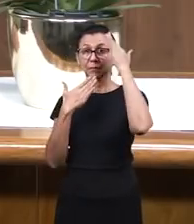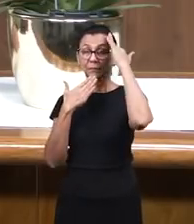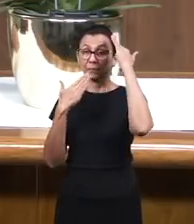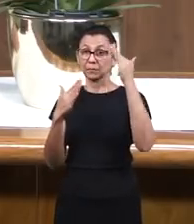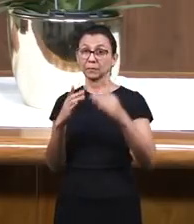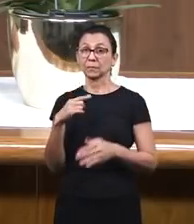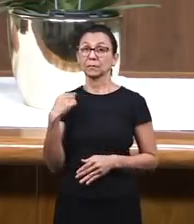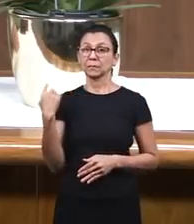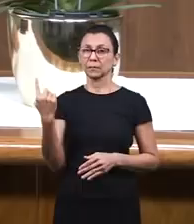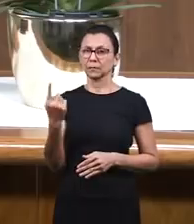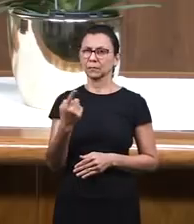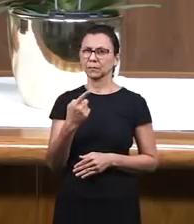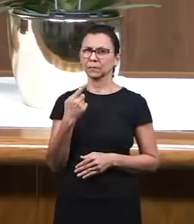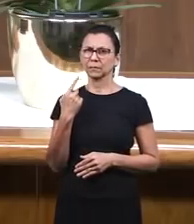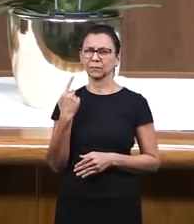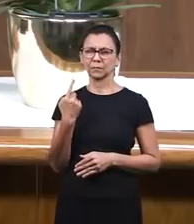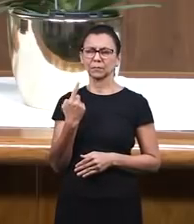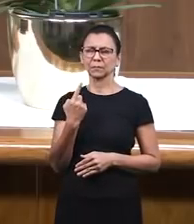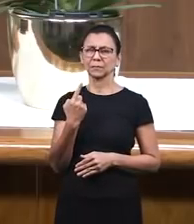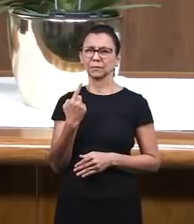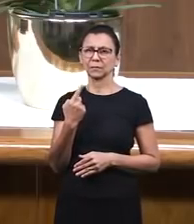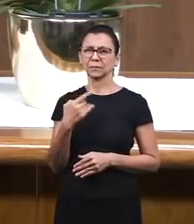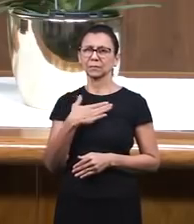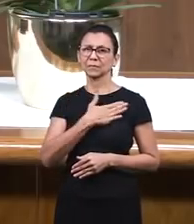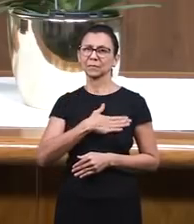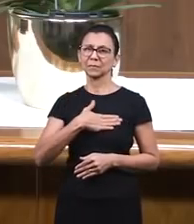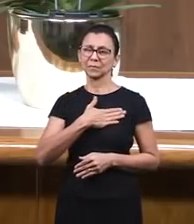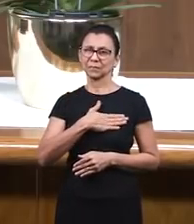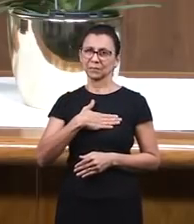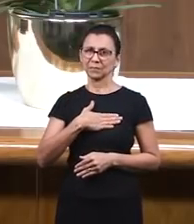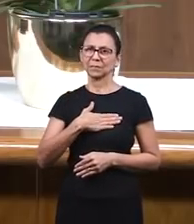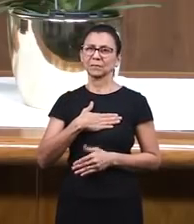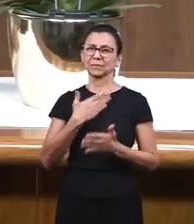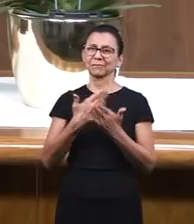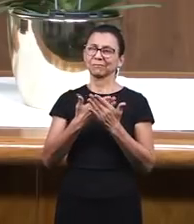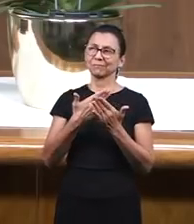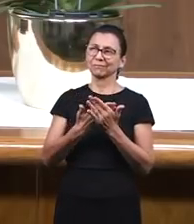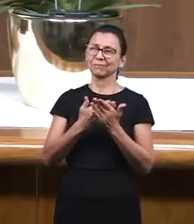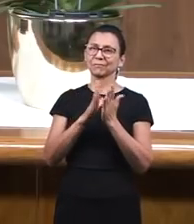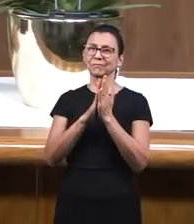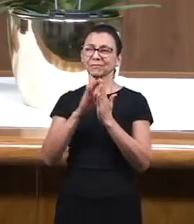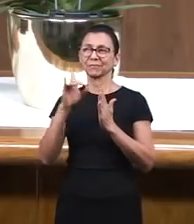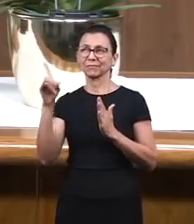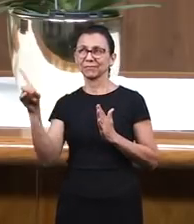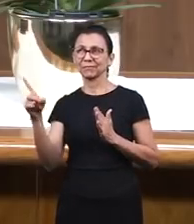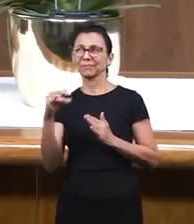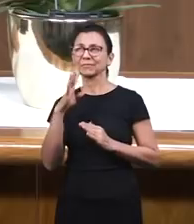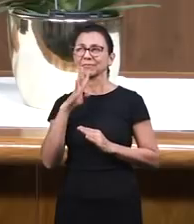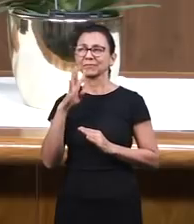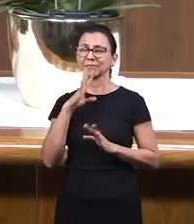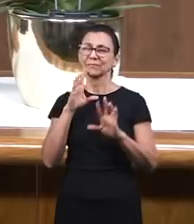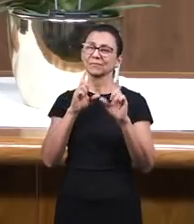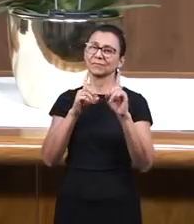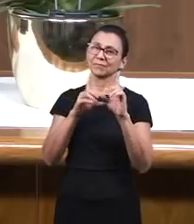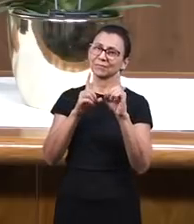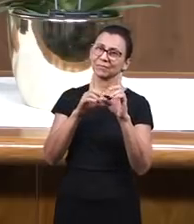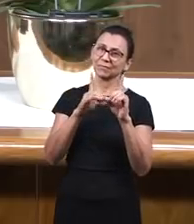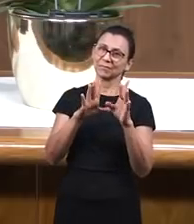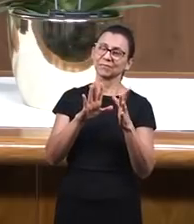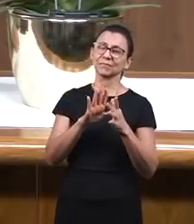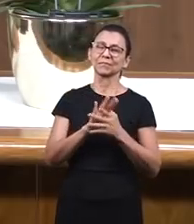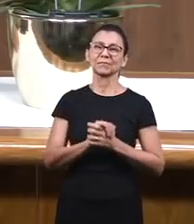Pai, porque não nos cansamos de estudar a Tua palavra, de conhecer a Tua doutrina, de vivermos a